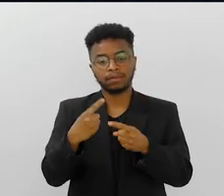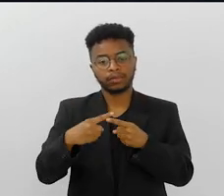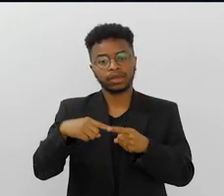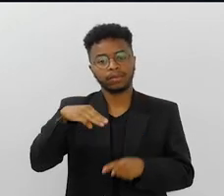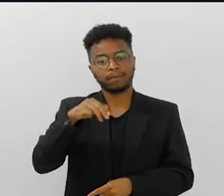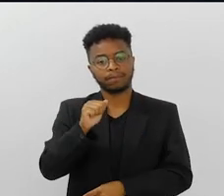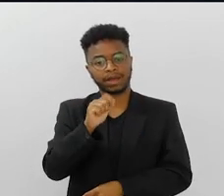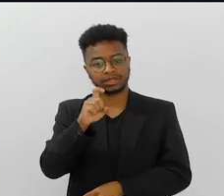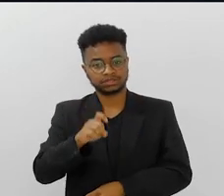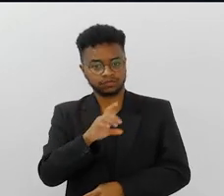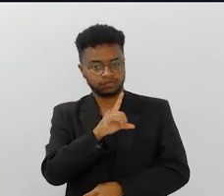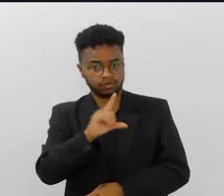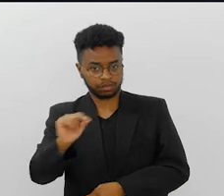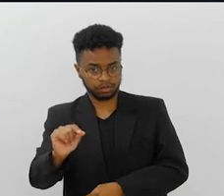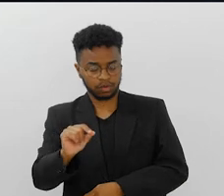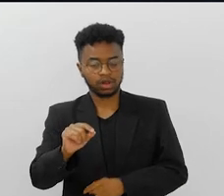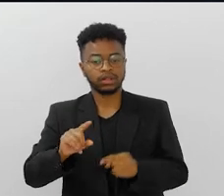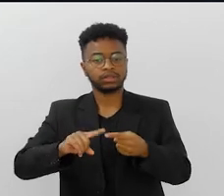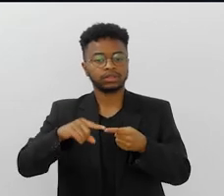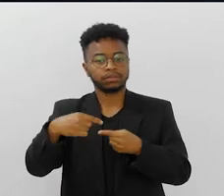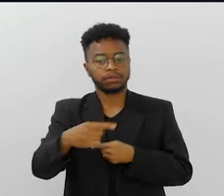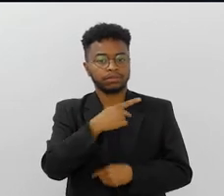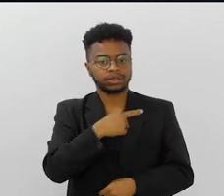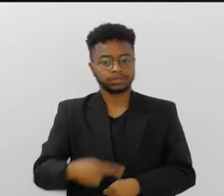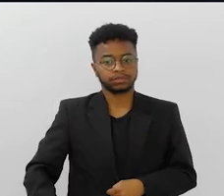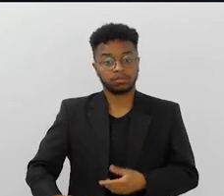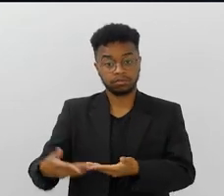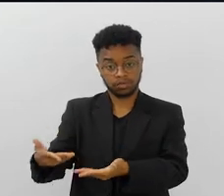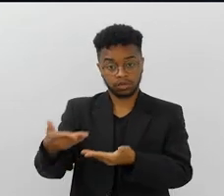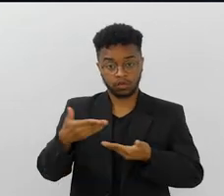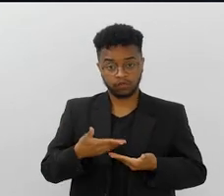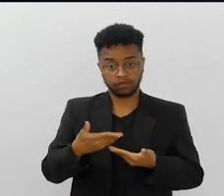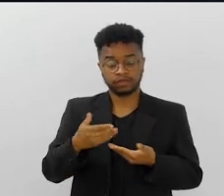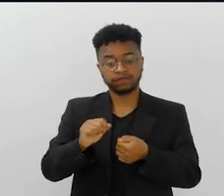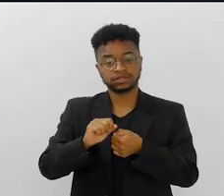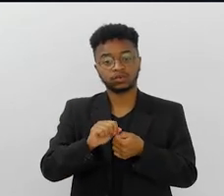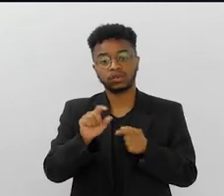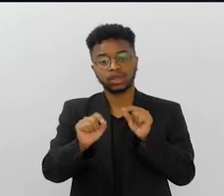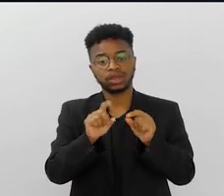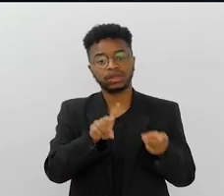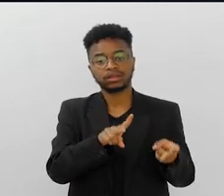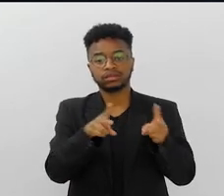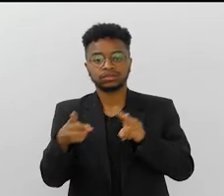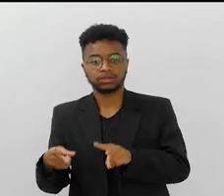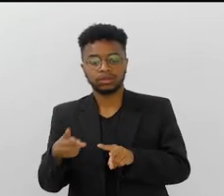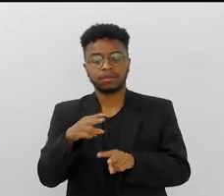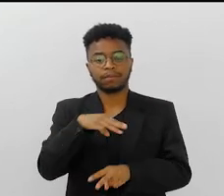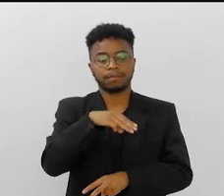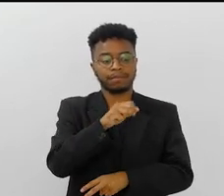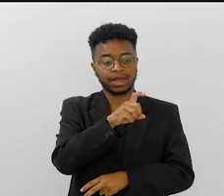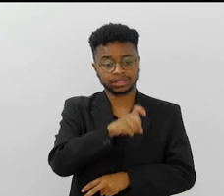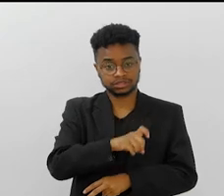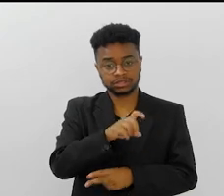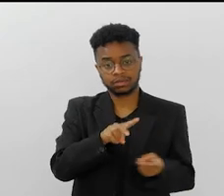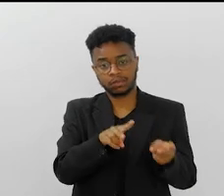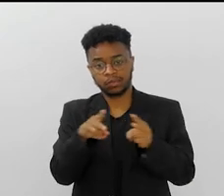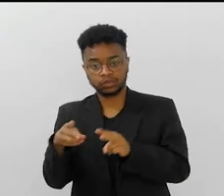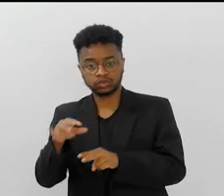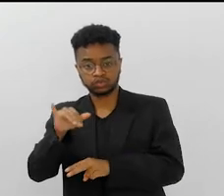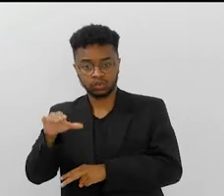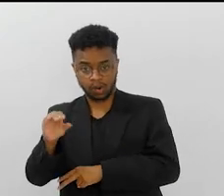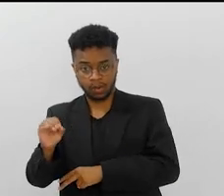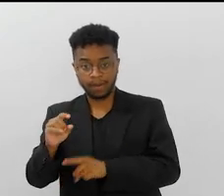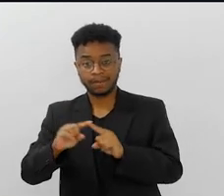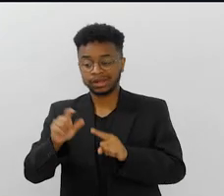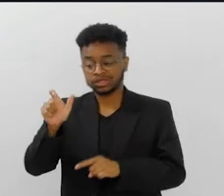Viradouro, o Zé Carlo Monasso, que era o atual presidente da Viradouro, ele me convida para fazer a transição do Max para o João. E a